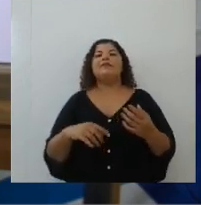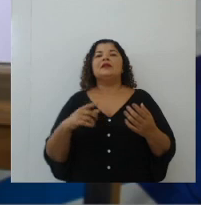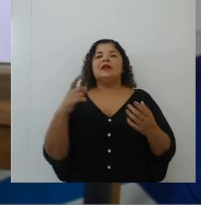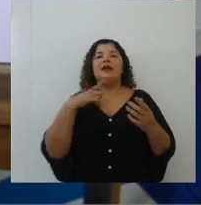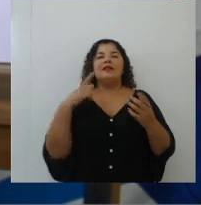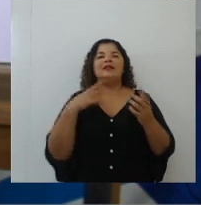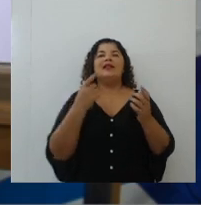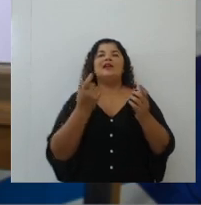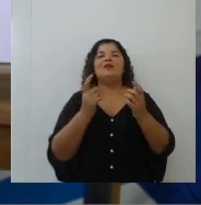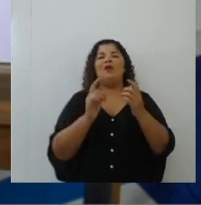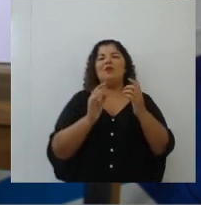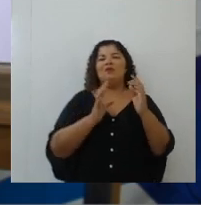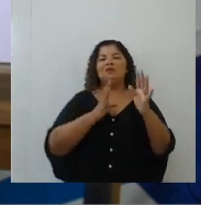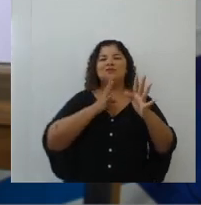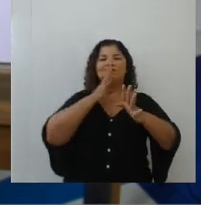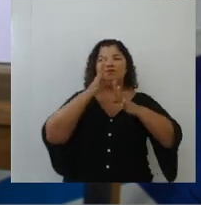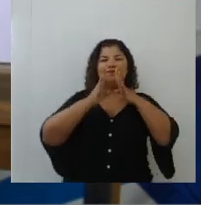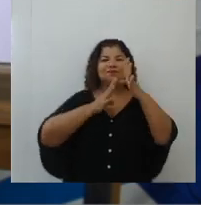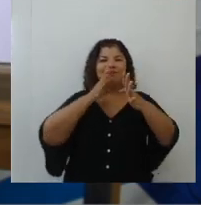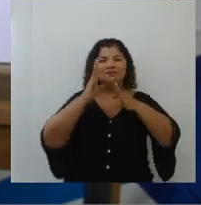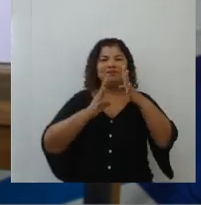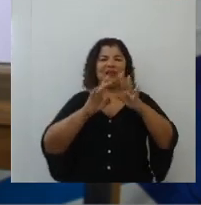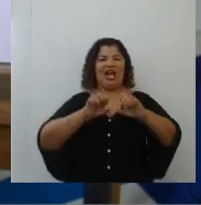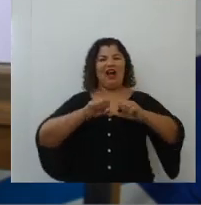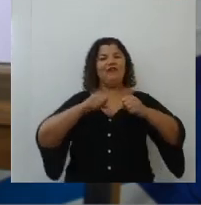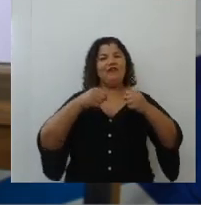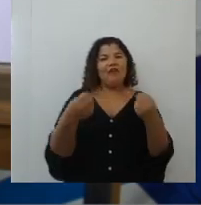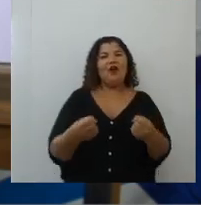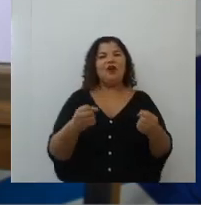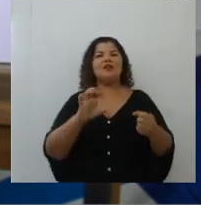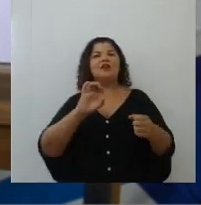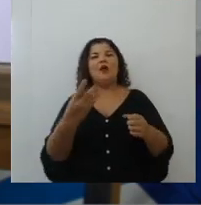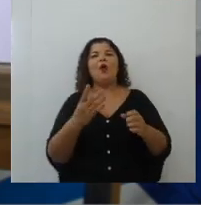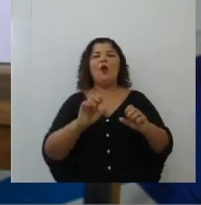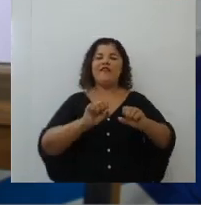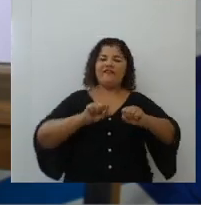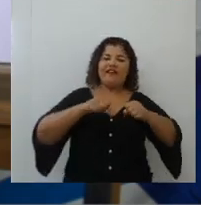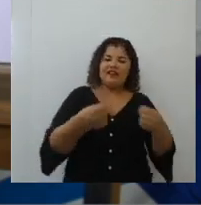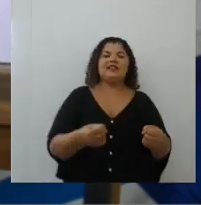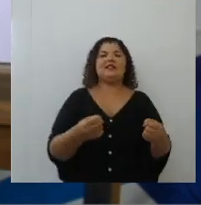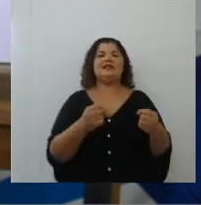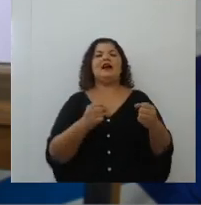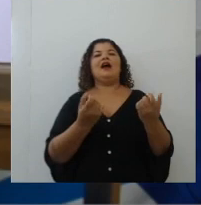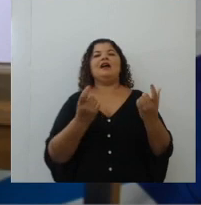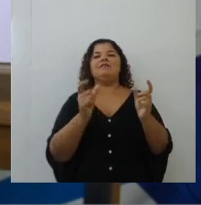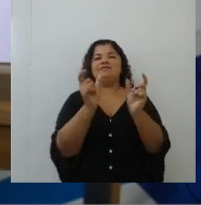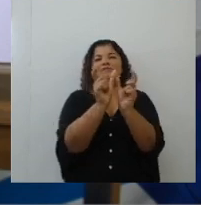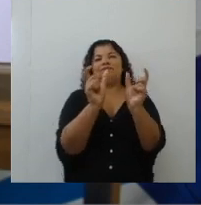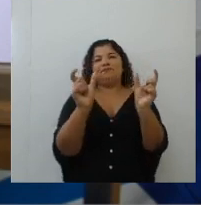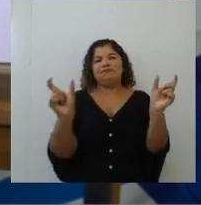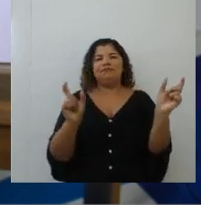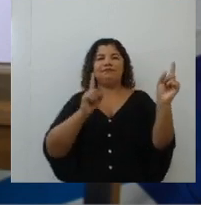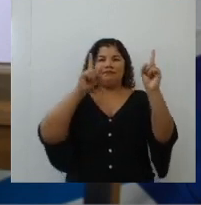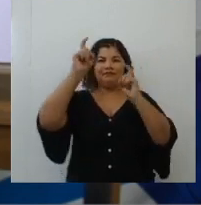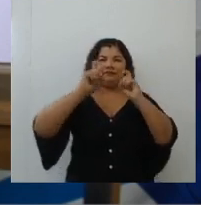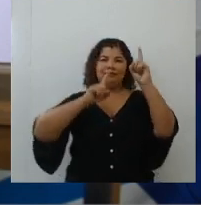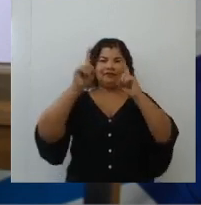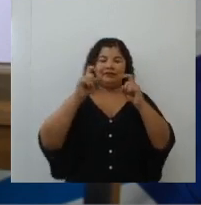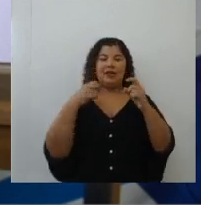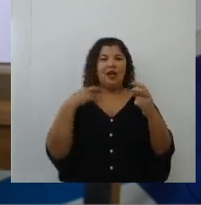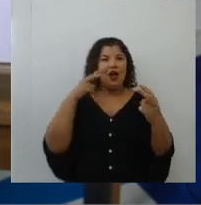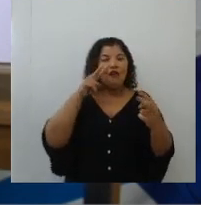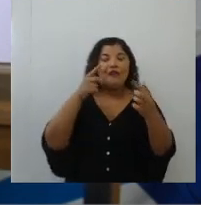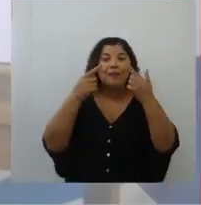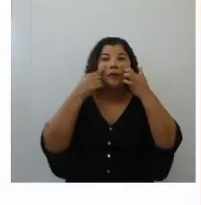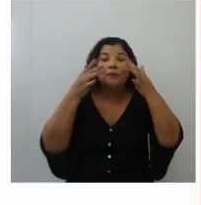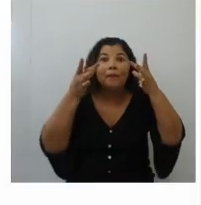palavras redundantes, com o fim de reforçar ou enfatizar a expressão. Foi o que vi com os meus próprios olhos. É